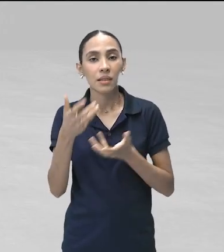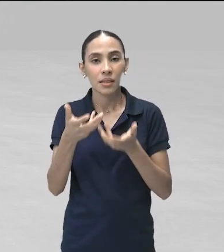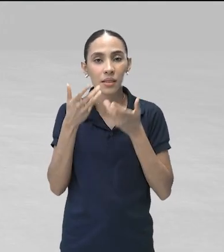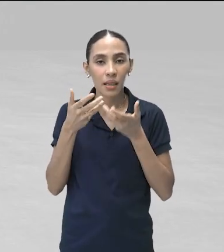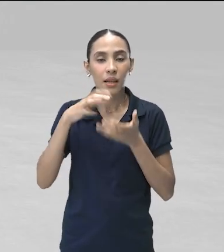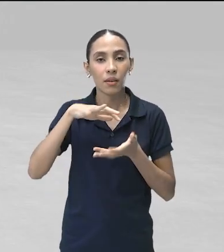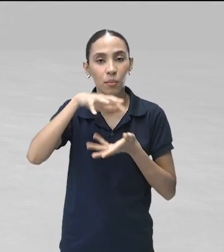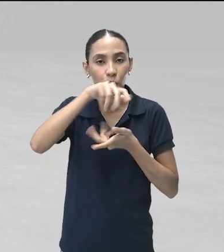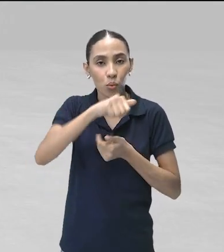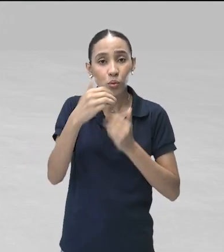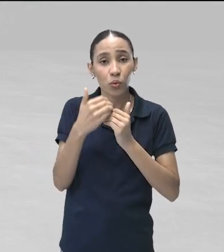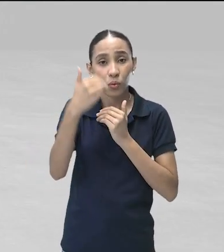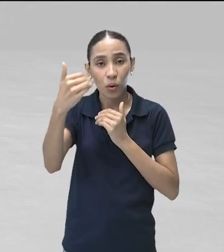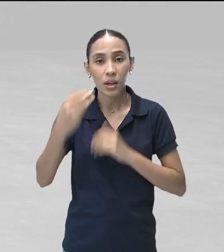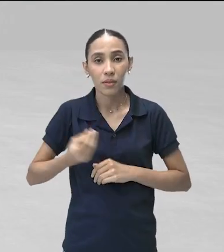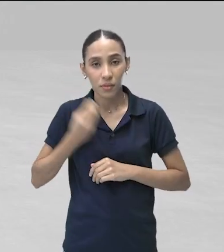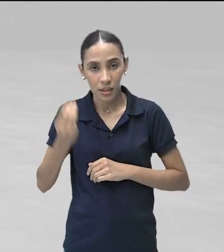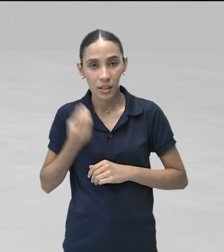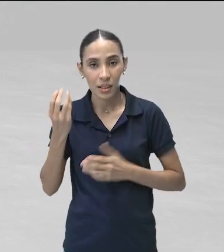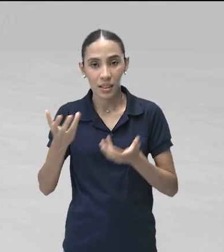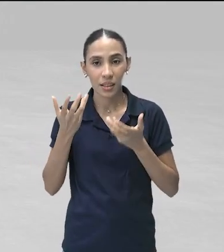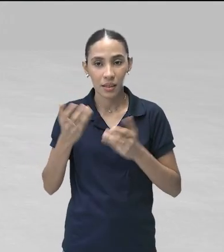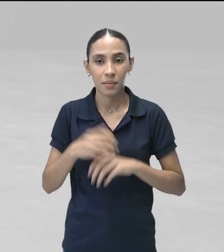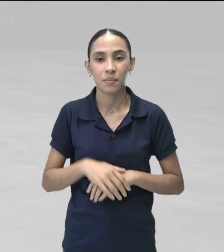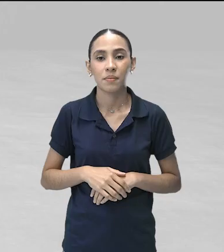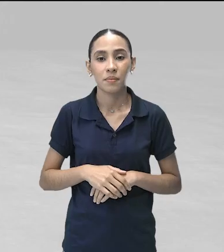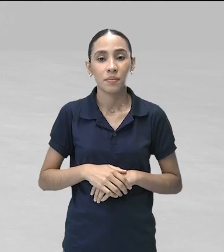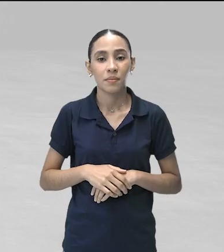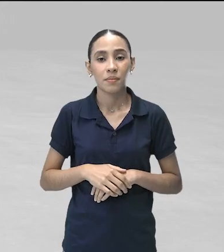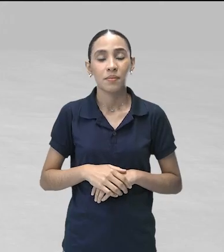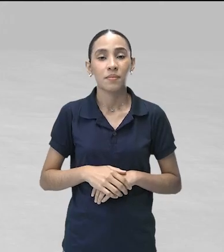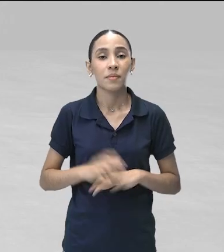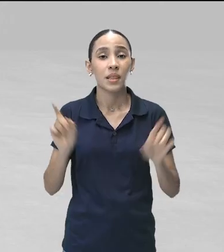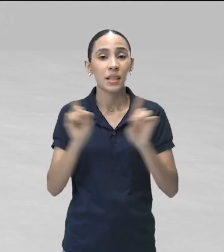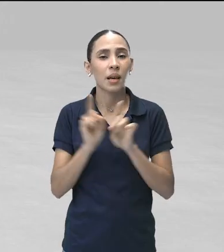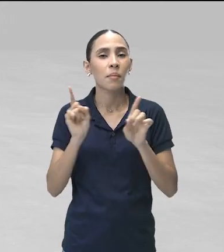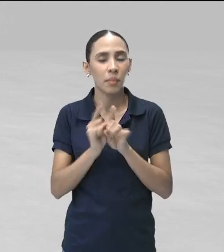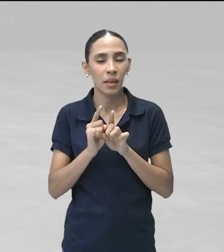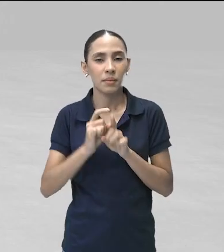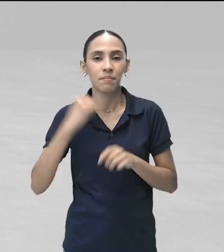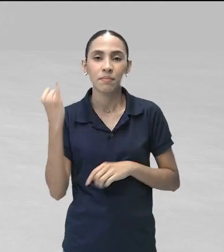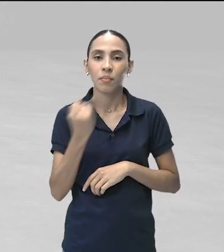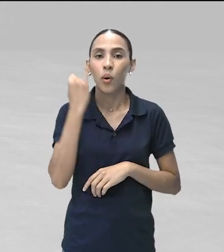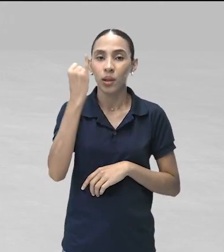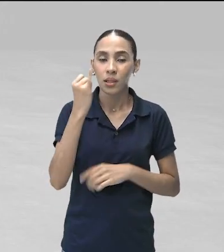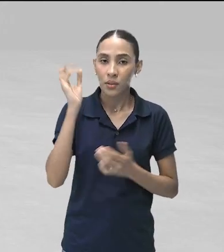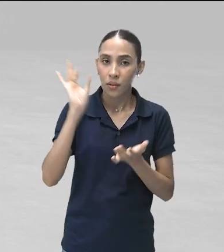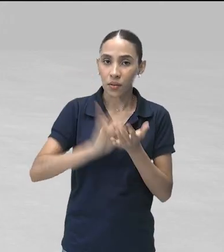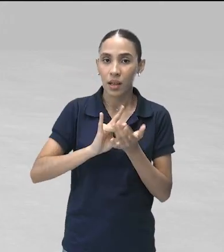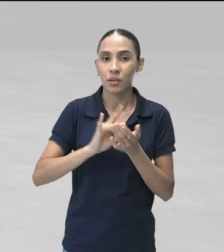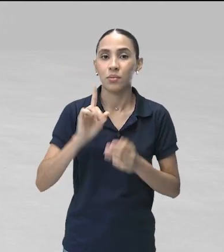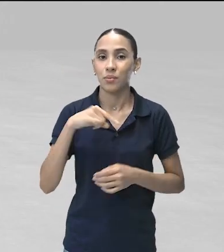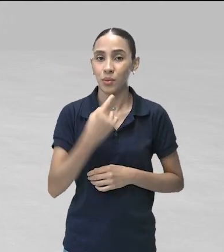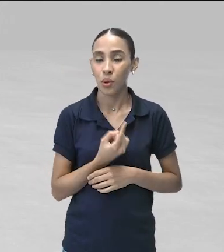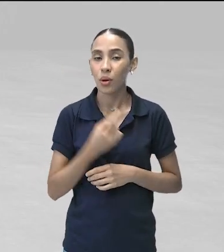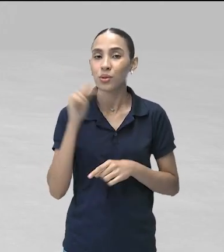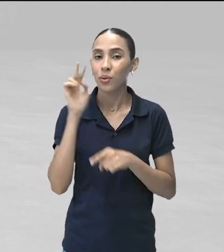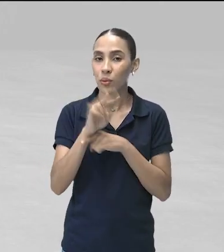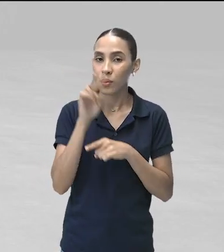como a gente acabou de verificar. Então, a gente verifica o quanto é importante a